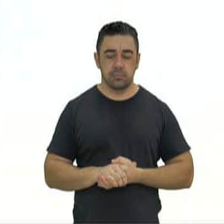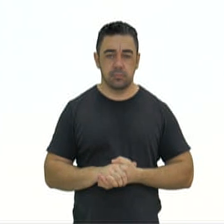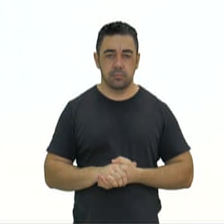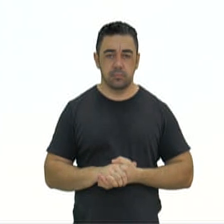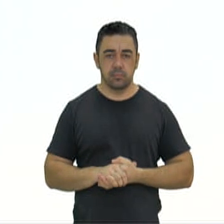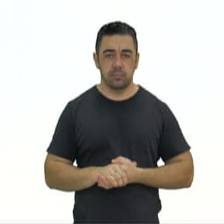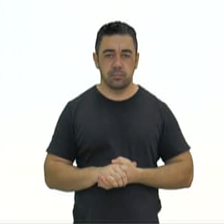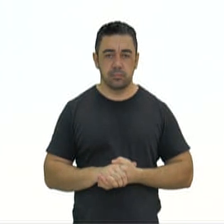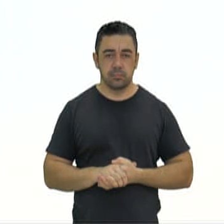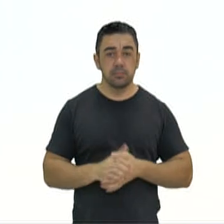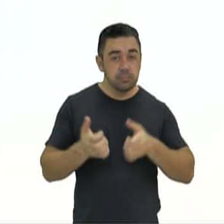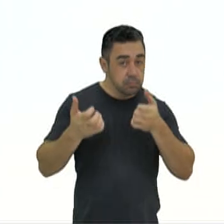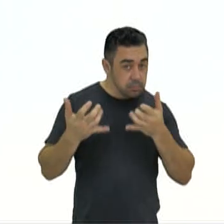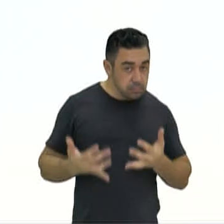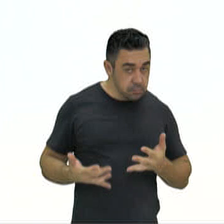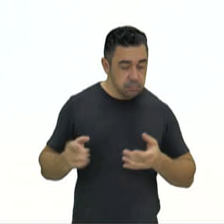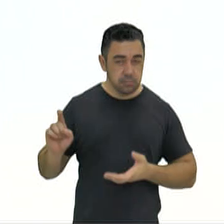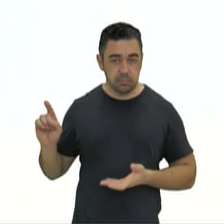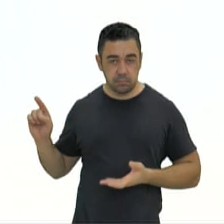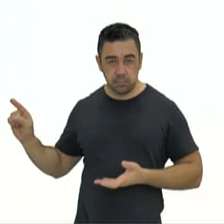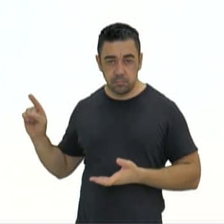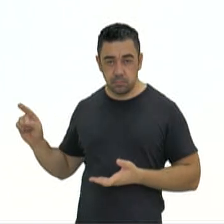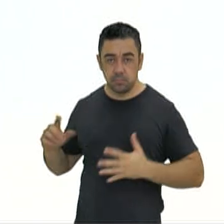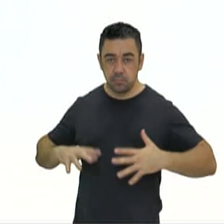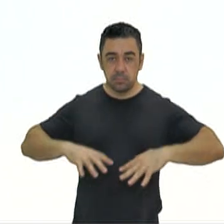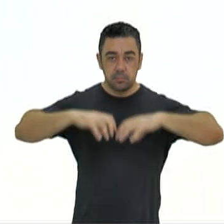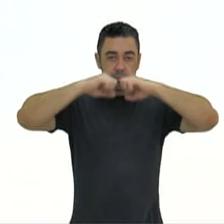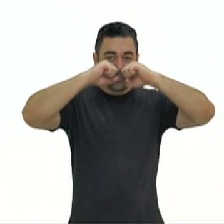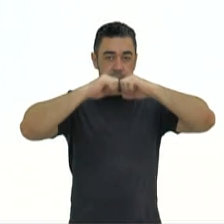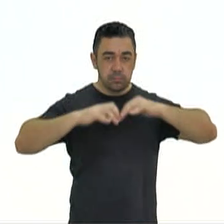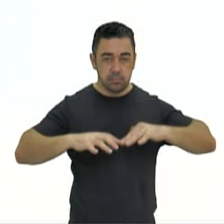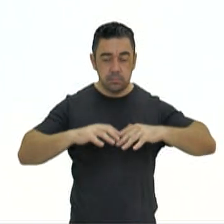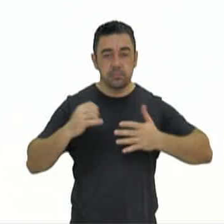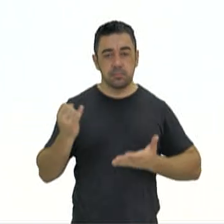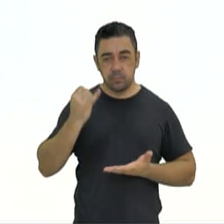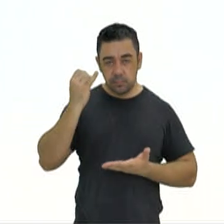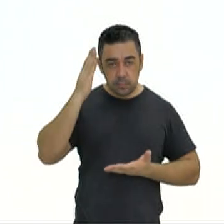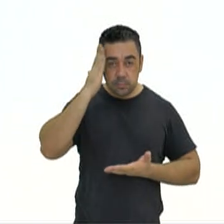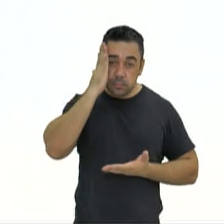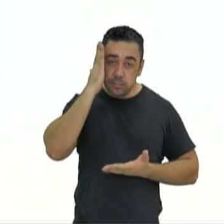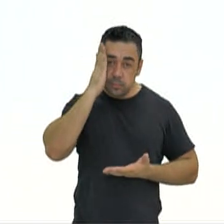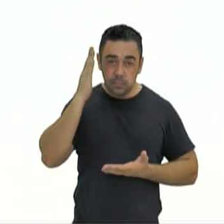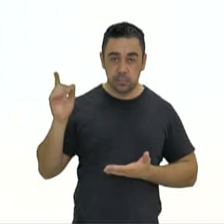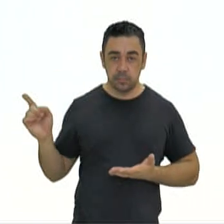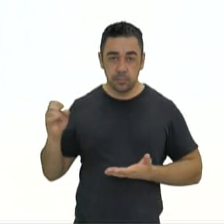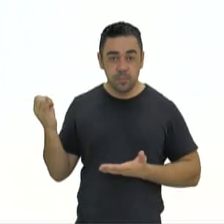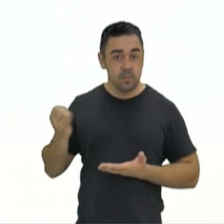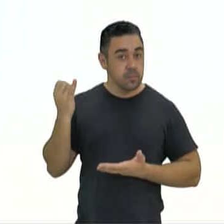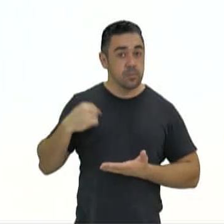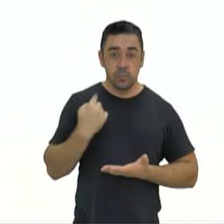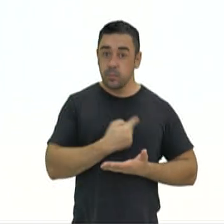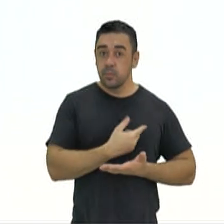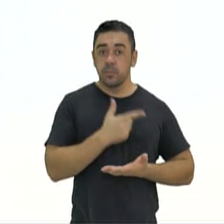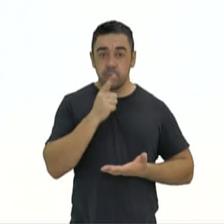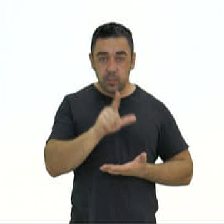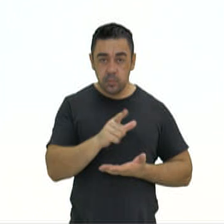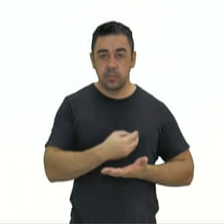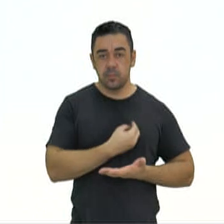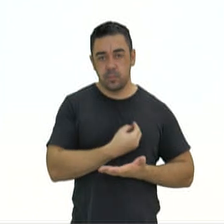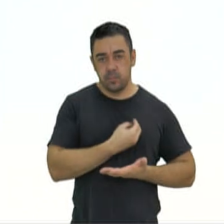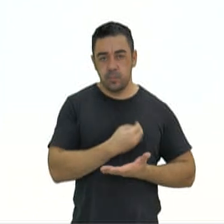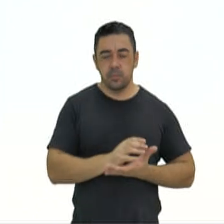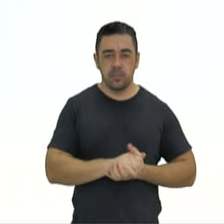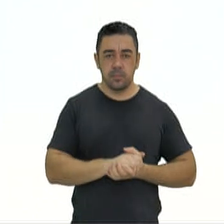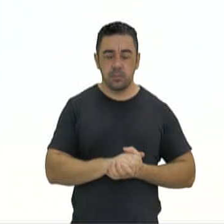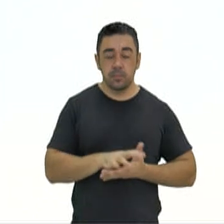E aí, falando do sistema respiratório, é importante relembrar que ele é importantíssimo para a nossa sobrevivência.